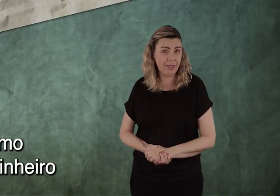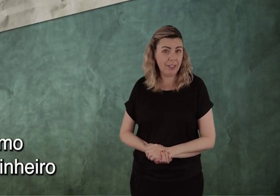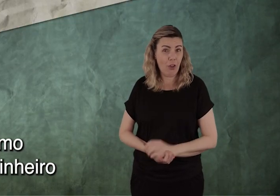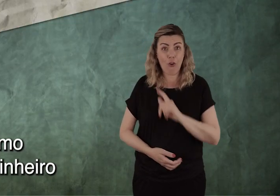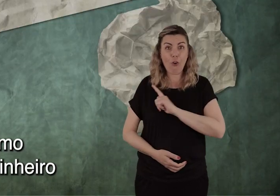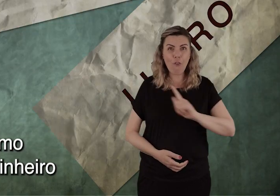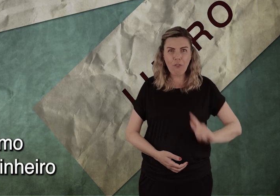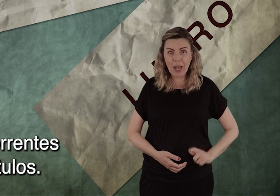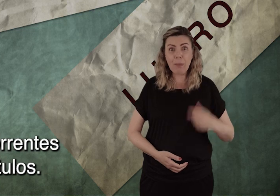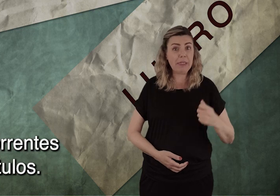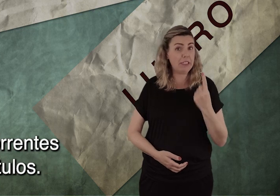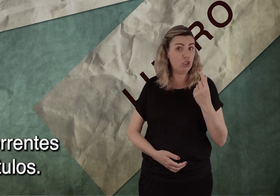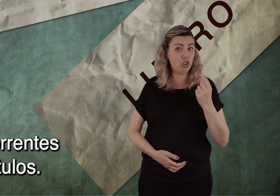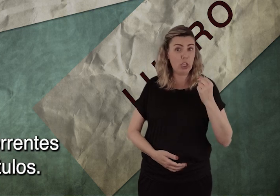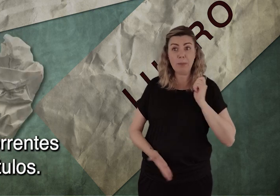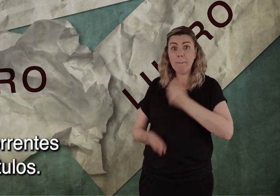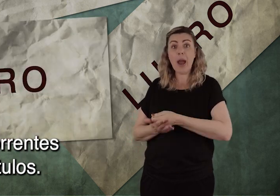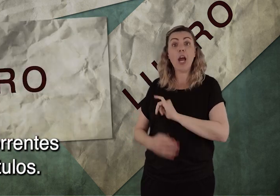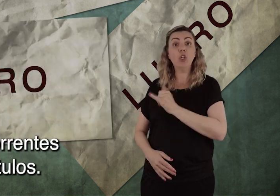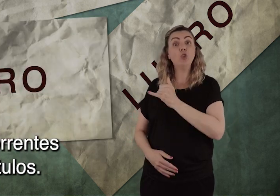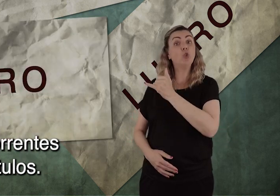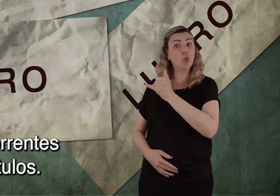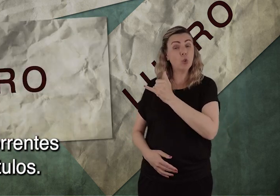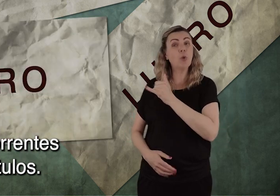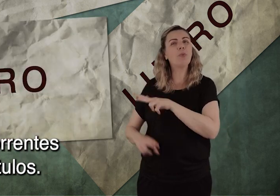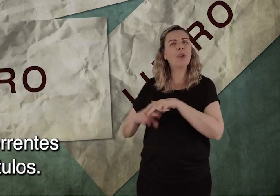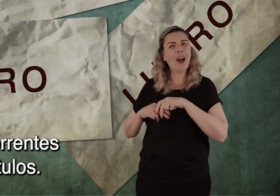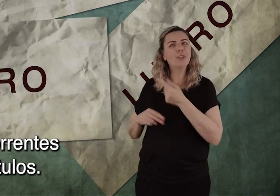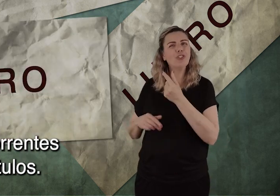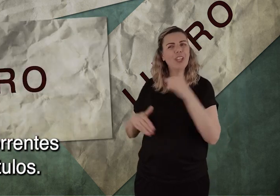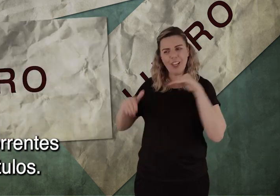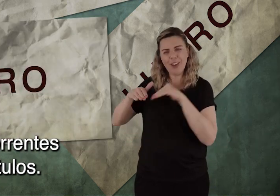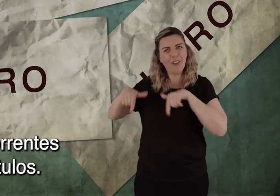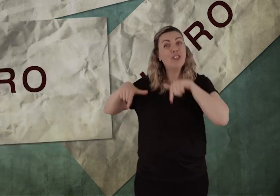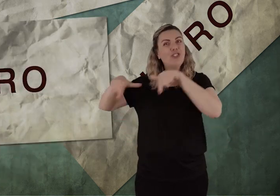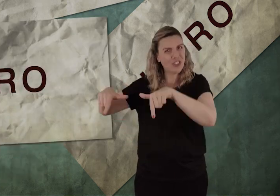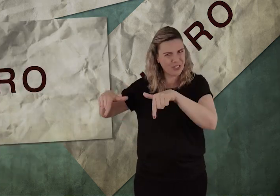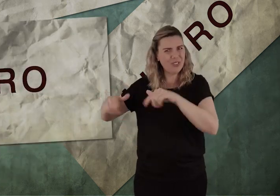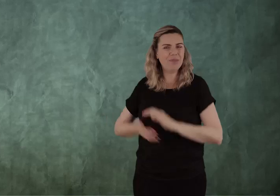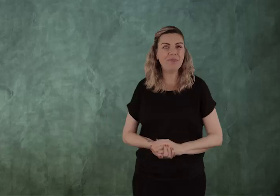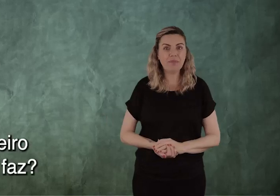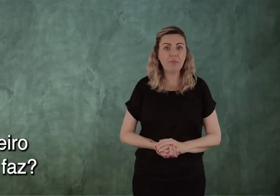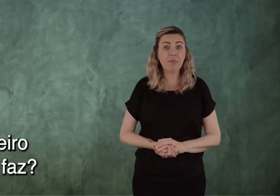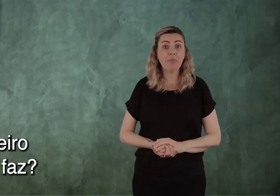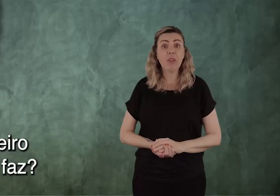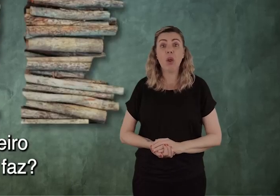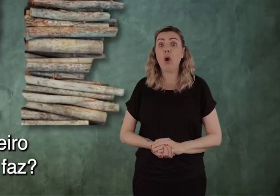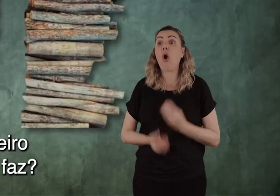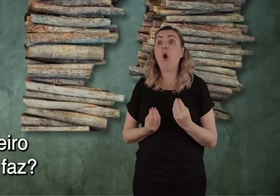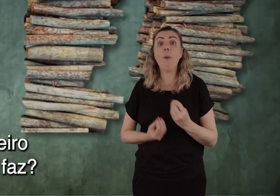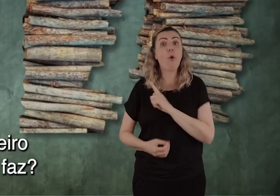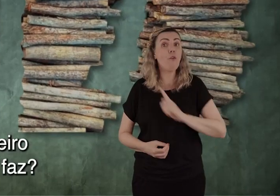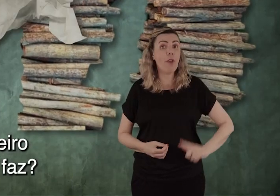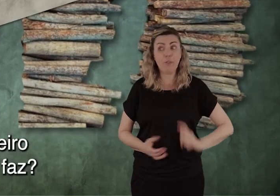que o governo tenha dinheiro para pagar os juros decorrentes da aplicação nesses títulos. De onde sairá